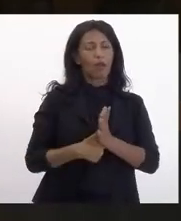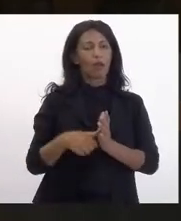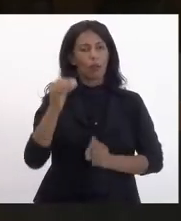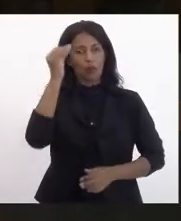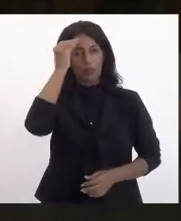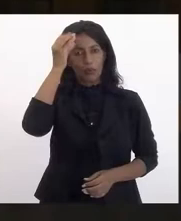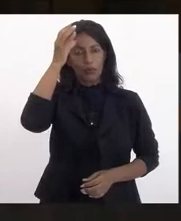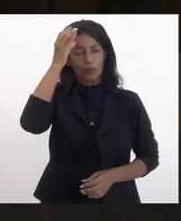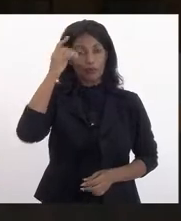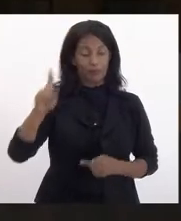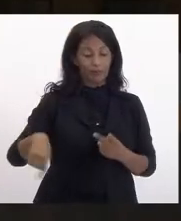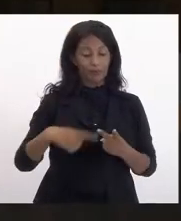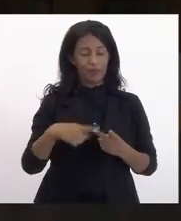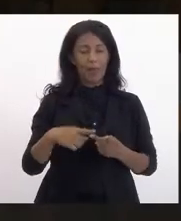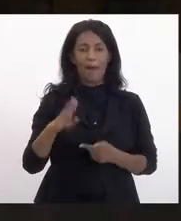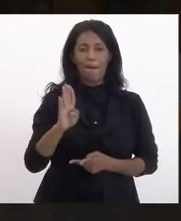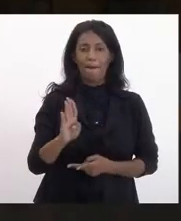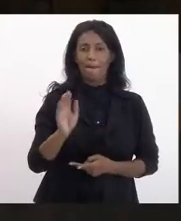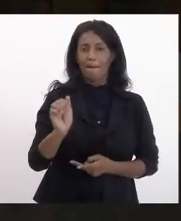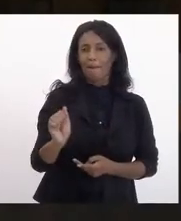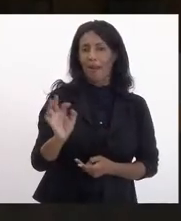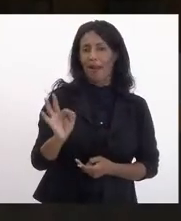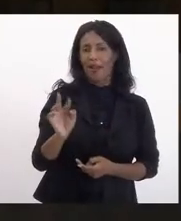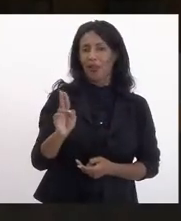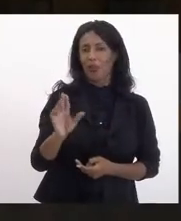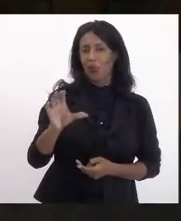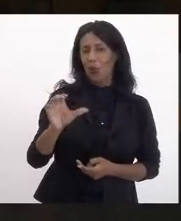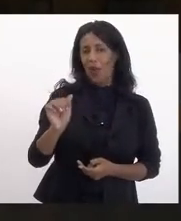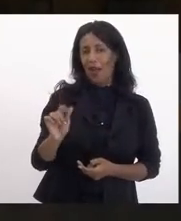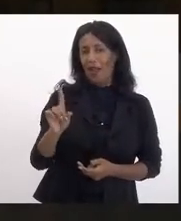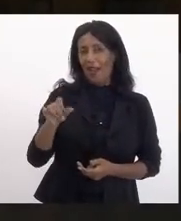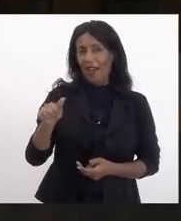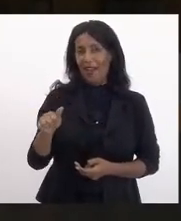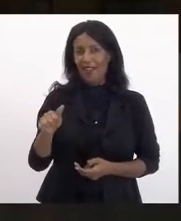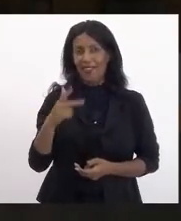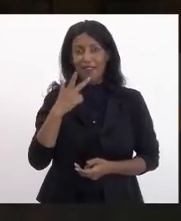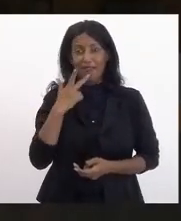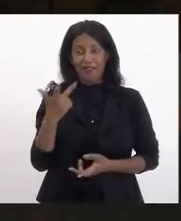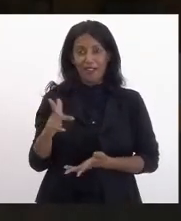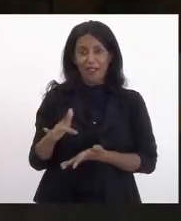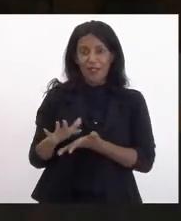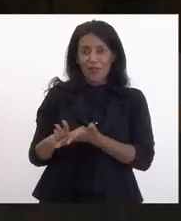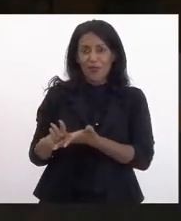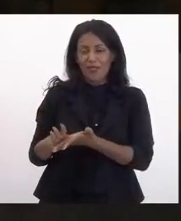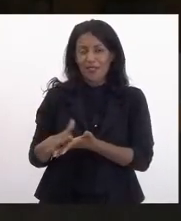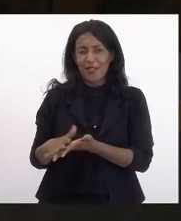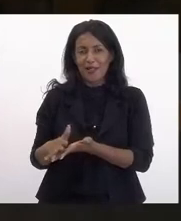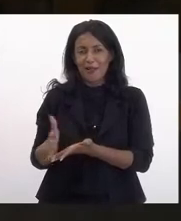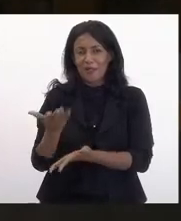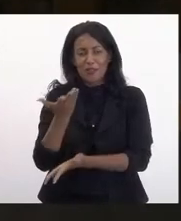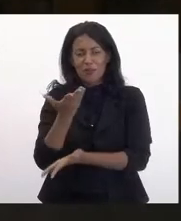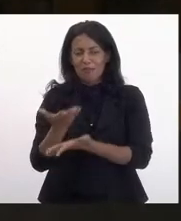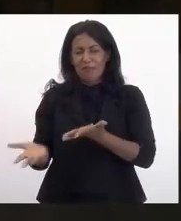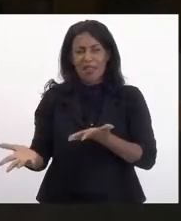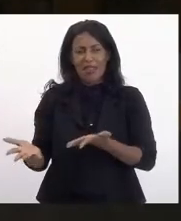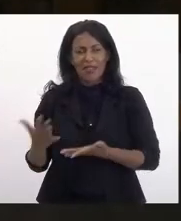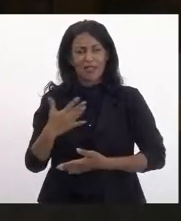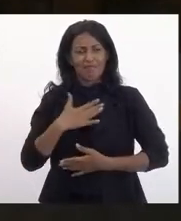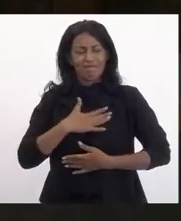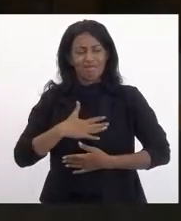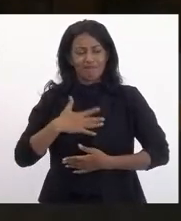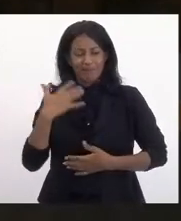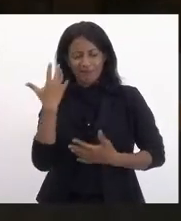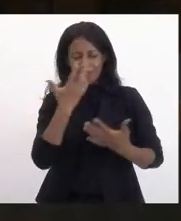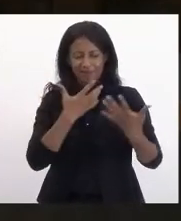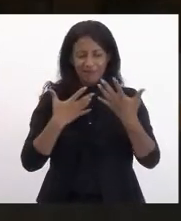cultural. E a batucada dos nossos tantãs diz que o samba, a gente não perde o prazer de cantar. E Vossa